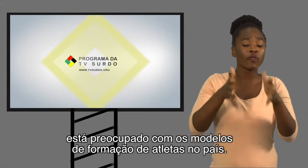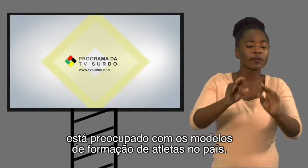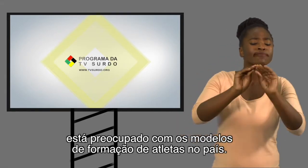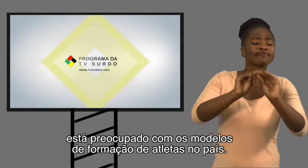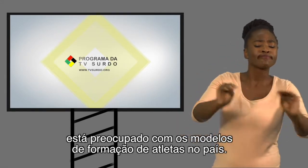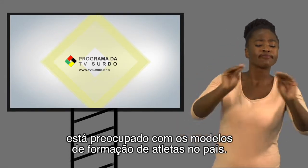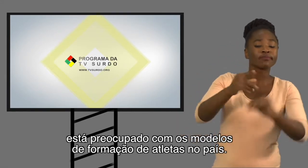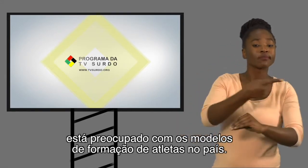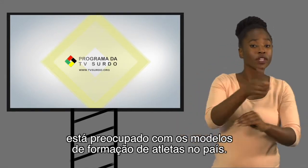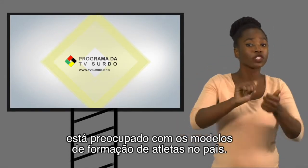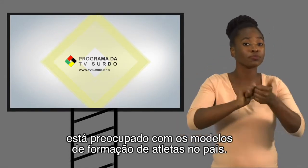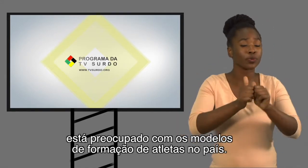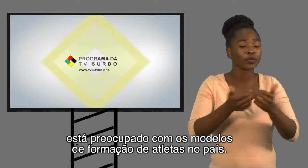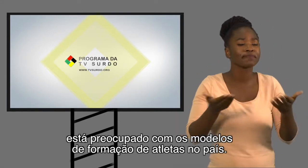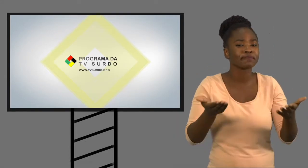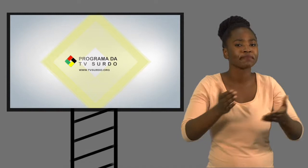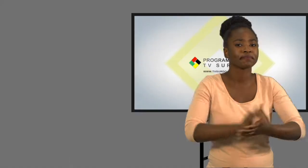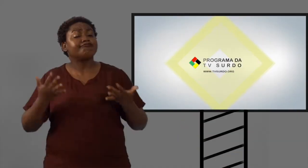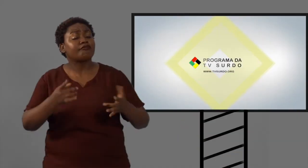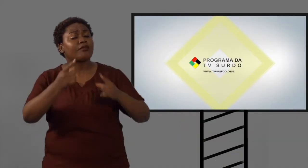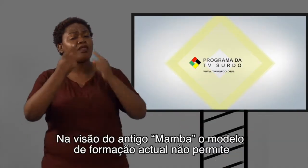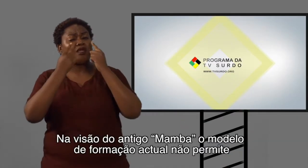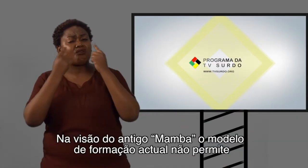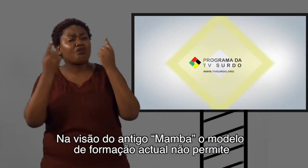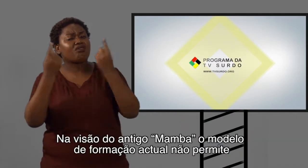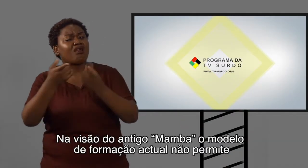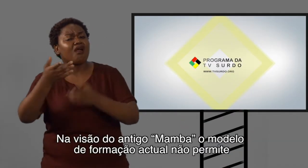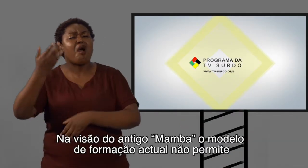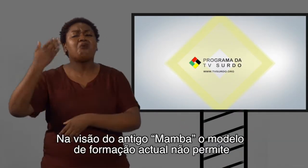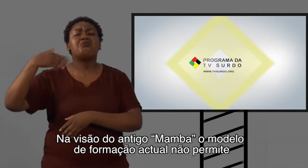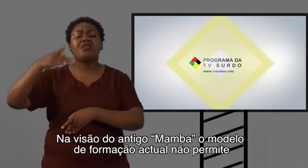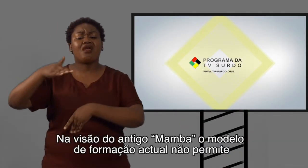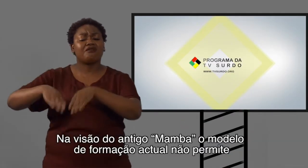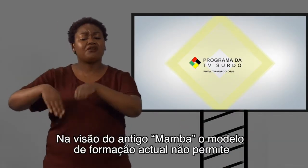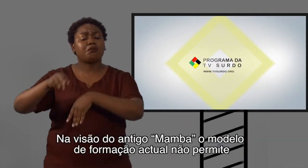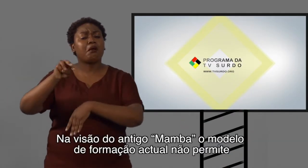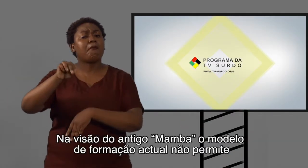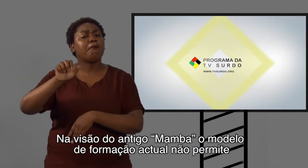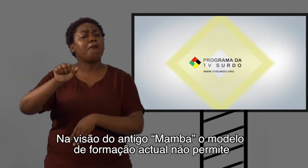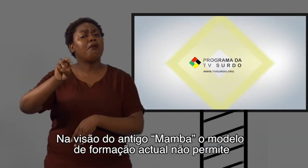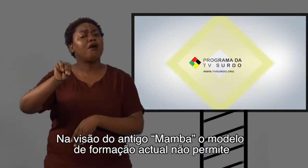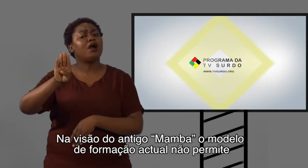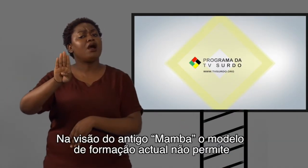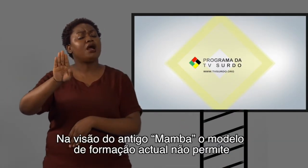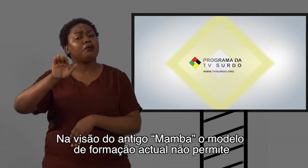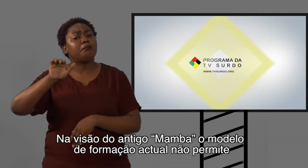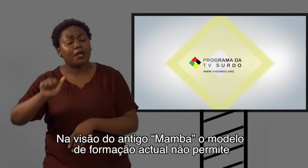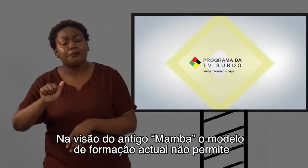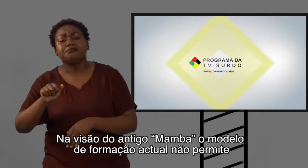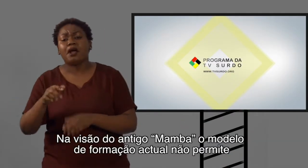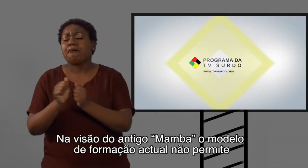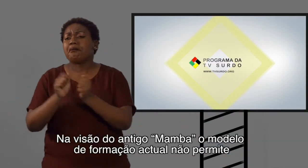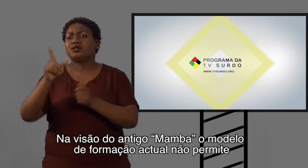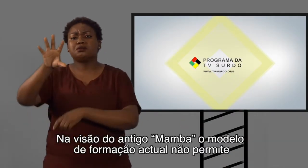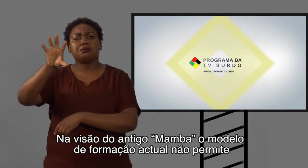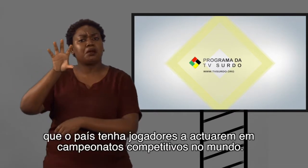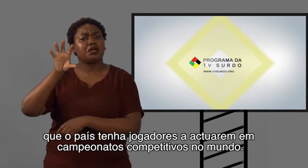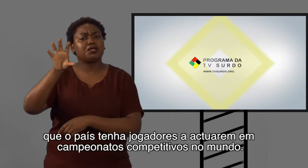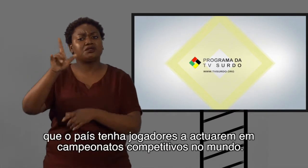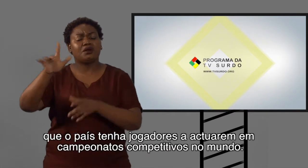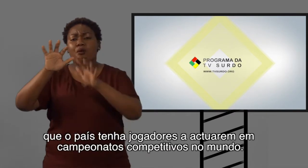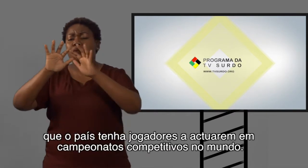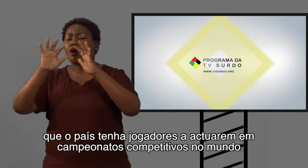de atletas no país. Na visão do antigo Mamba, o modelo de formação atual não